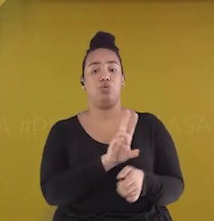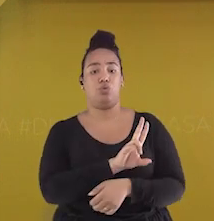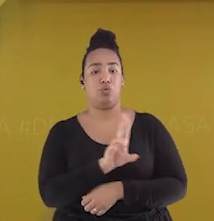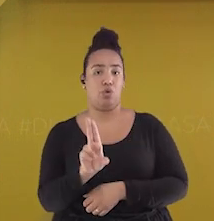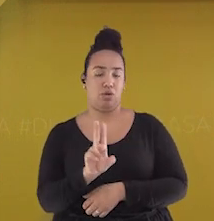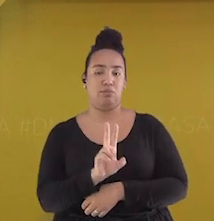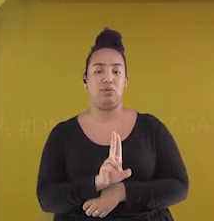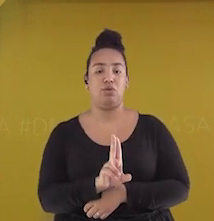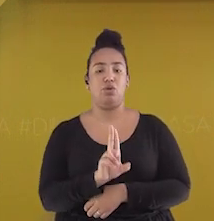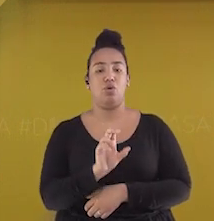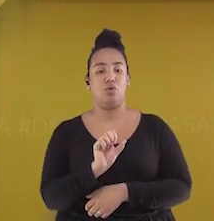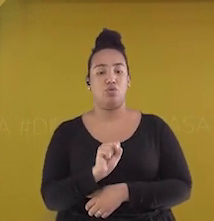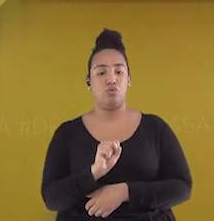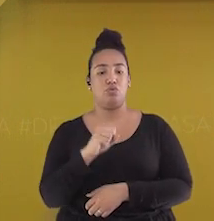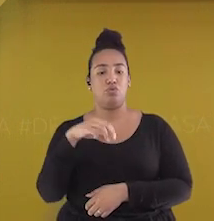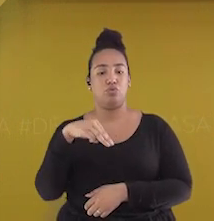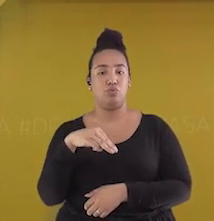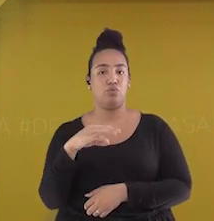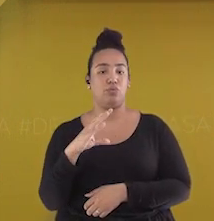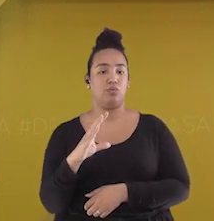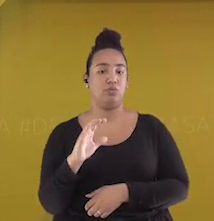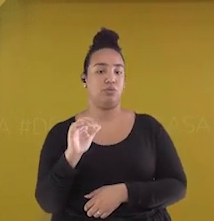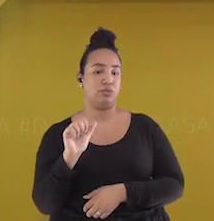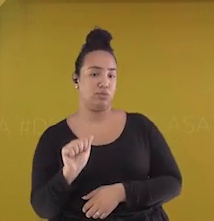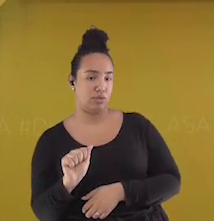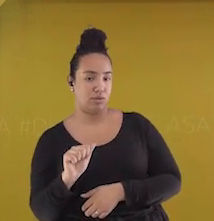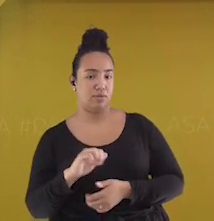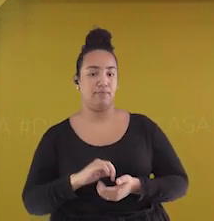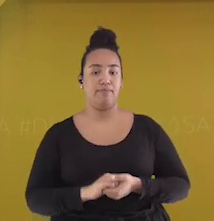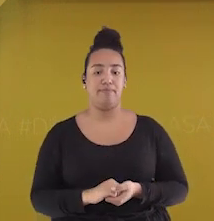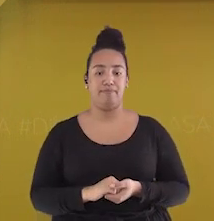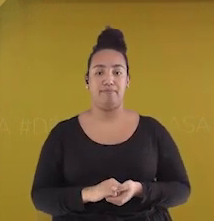UNSCA, ou Acordo Estados